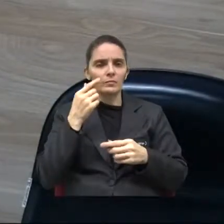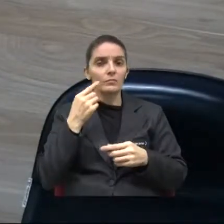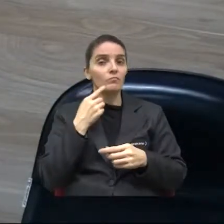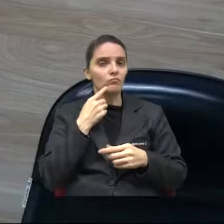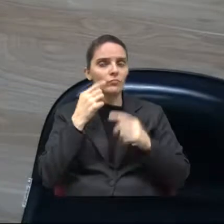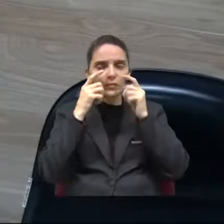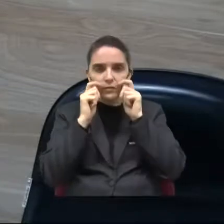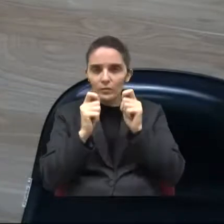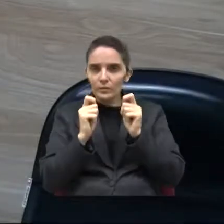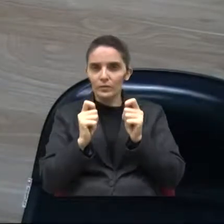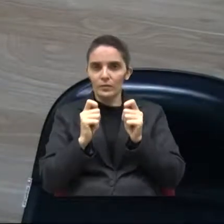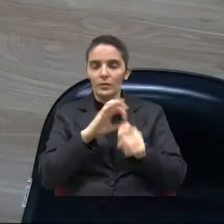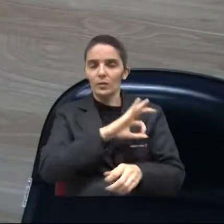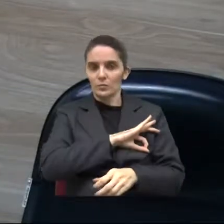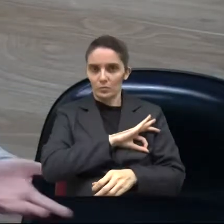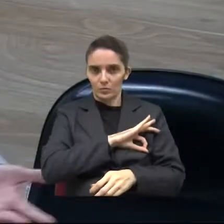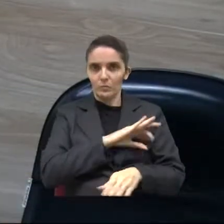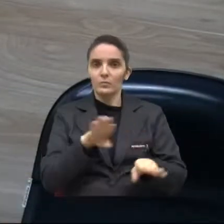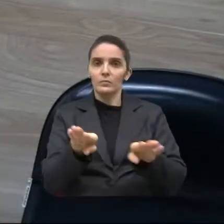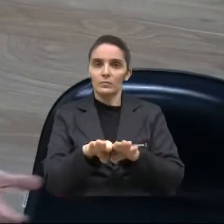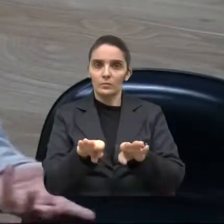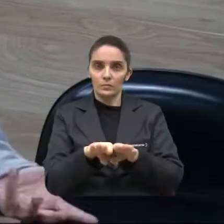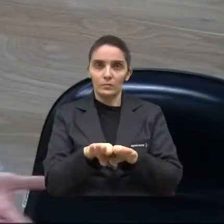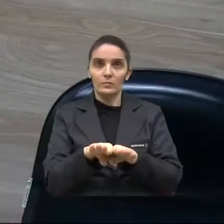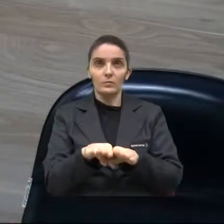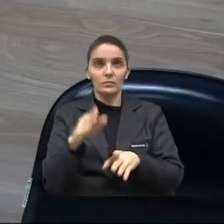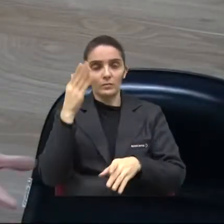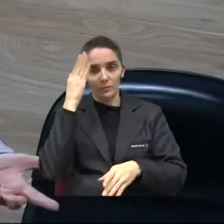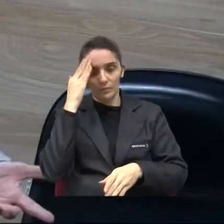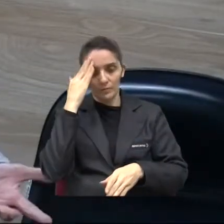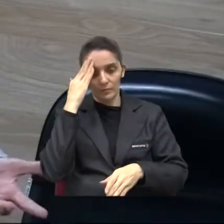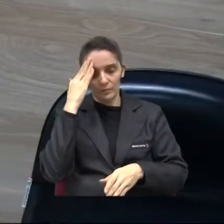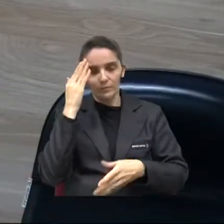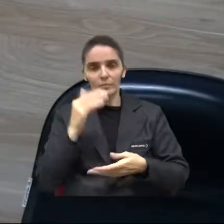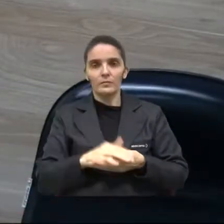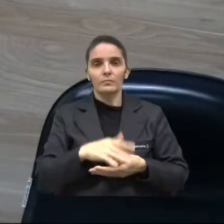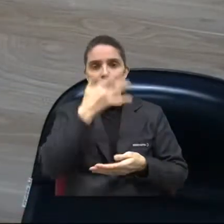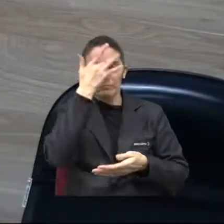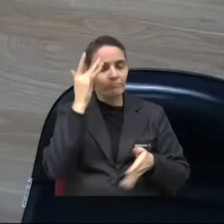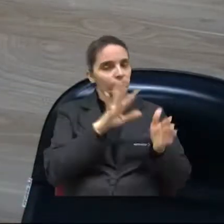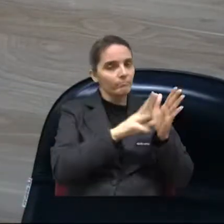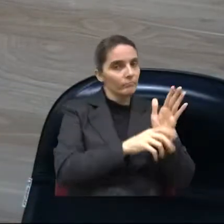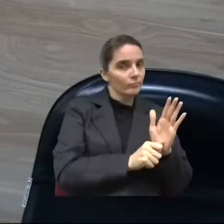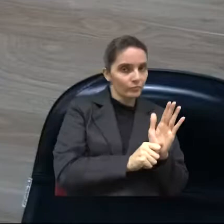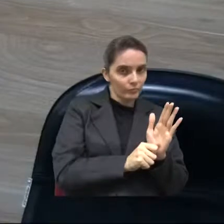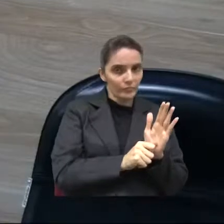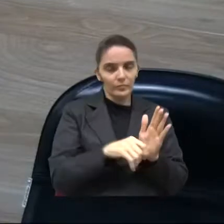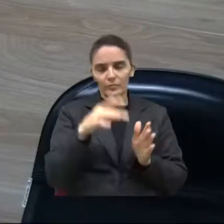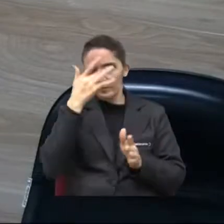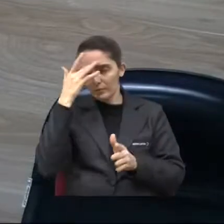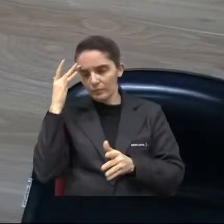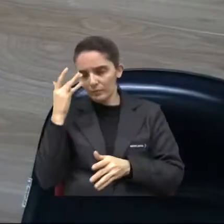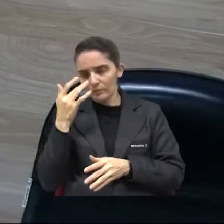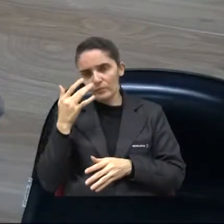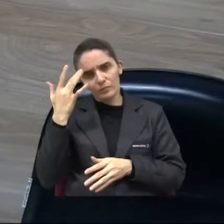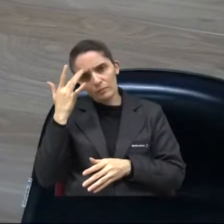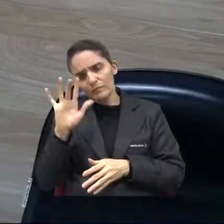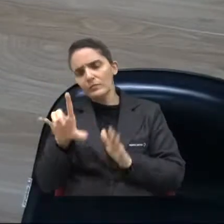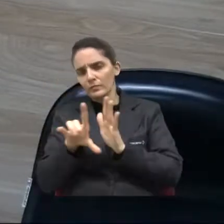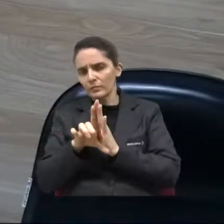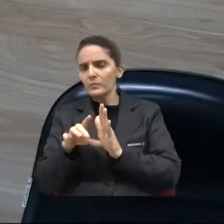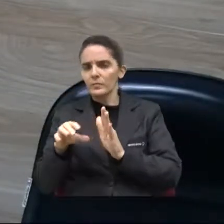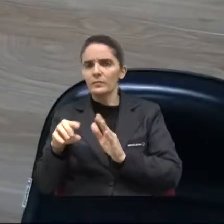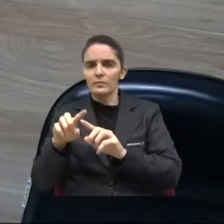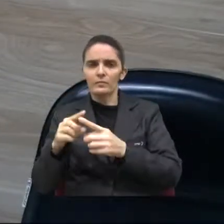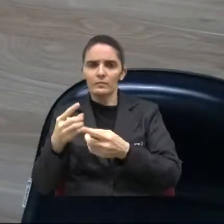atento, a Polícia Militar também vai poder separar o joio do trigo, para que a gente possa efetivamente, e se